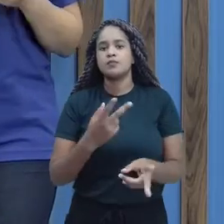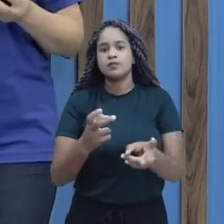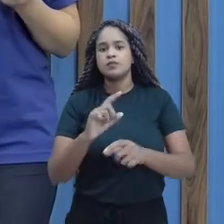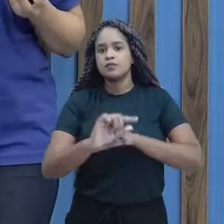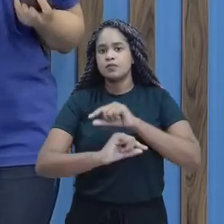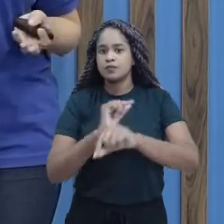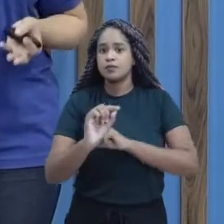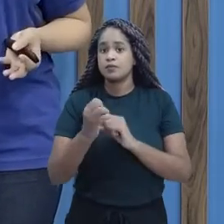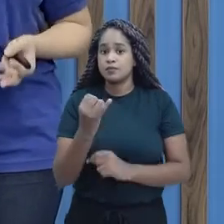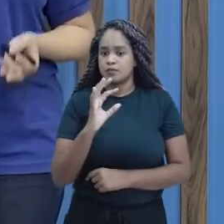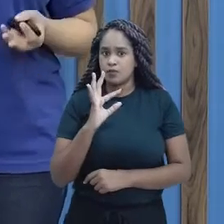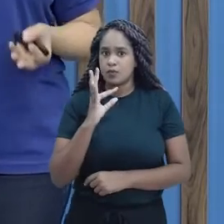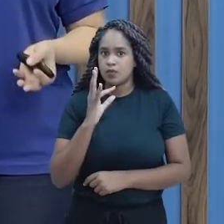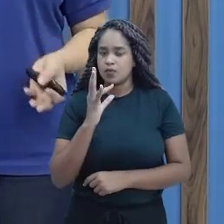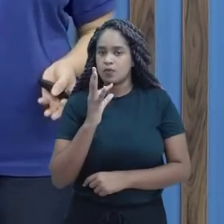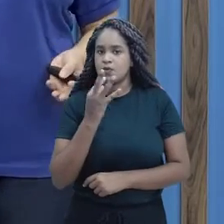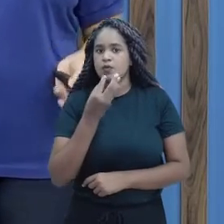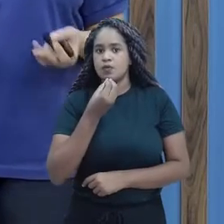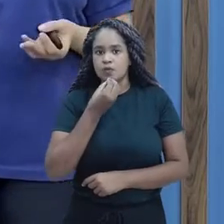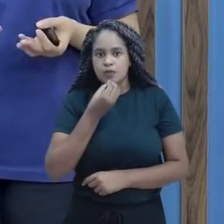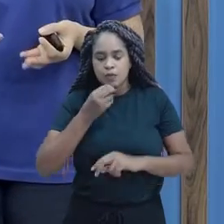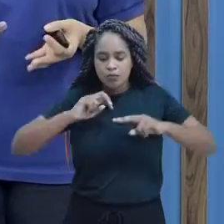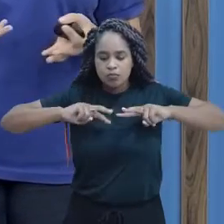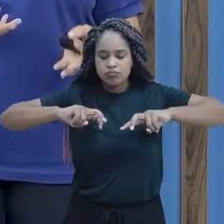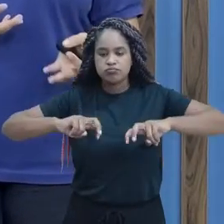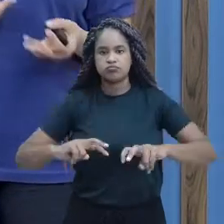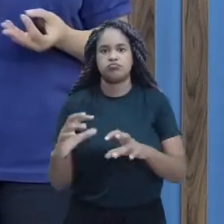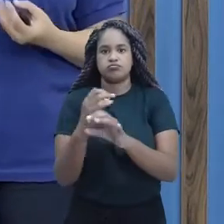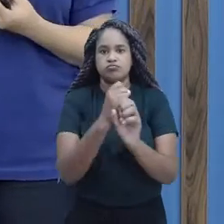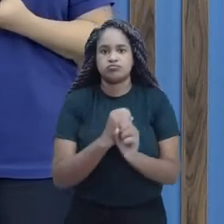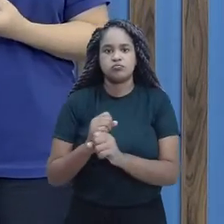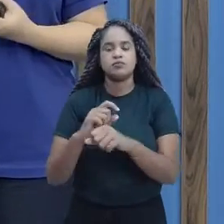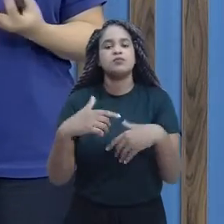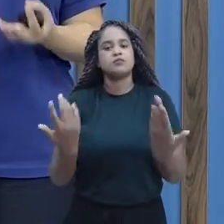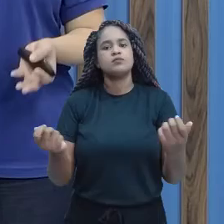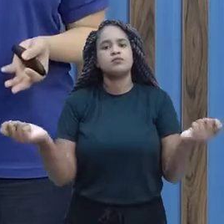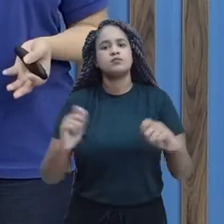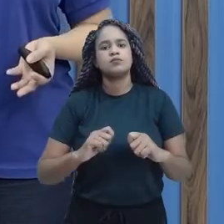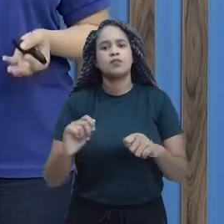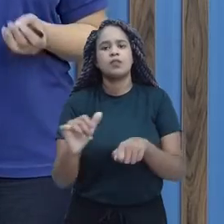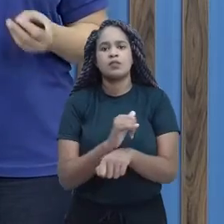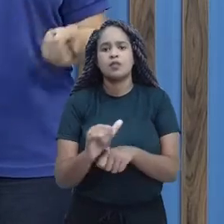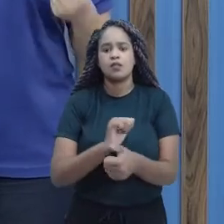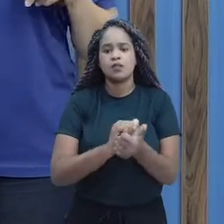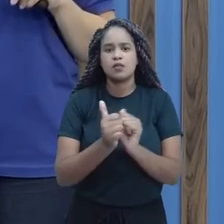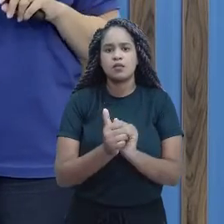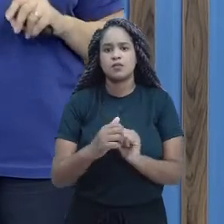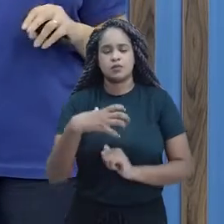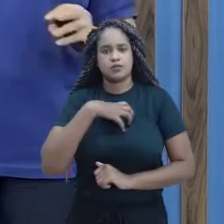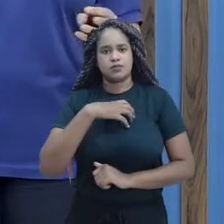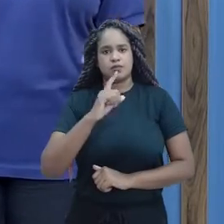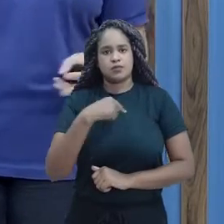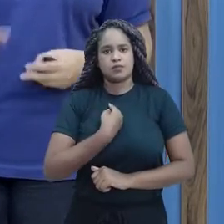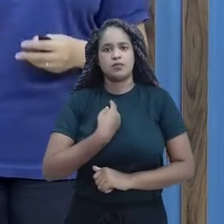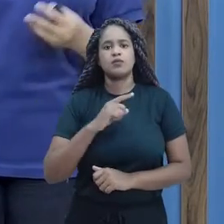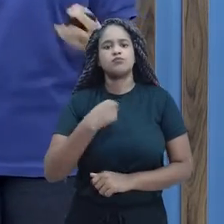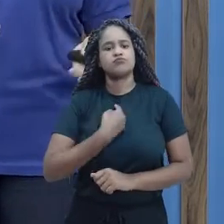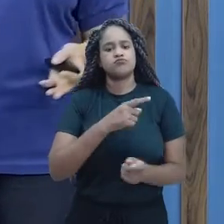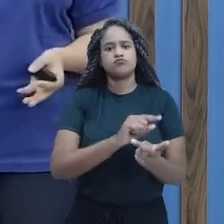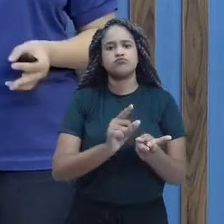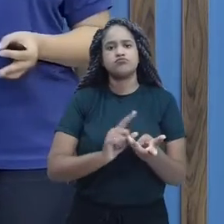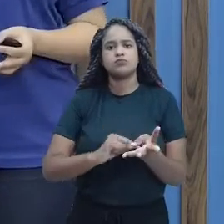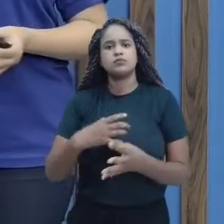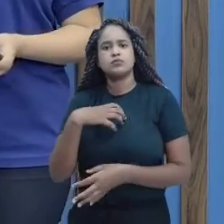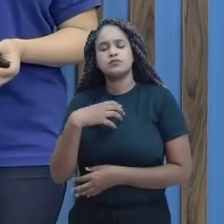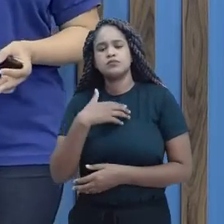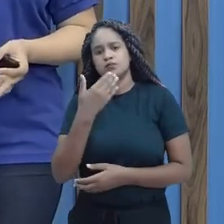que conhecendo bem daquilo que a gente está fazendo o cálculo, claro que a gente vai adaptar diante da questão, mas fica a nosso cargo escolher qual é a melhor maneira